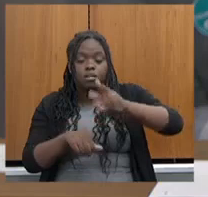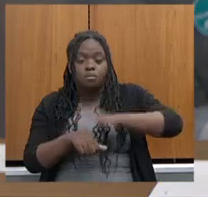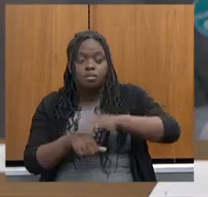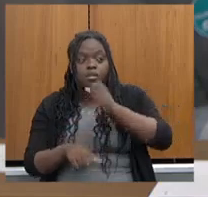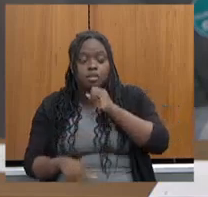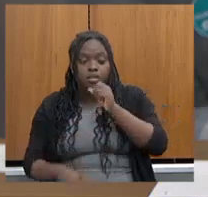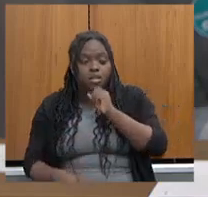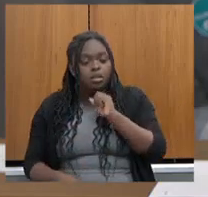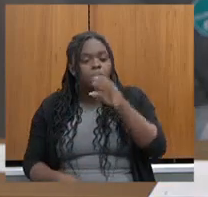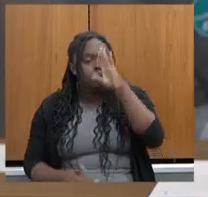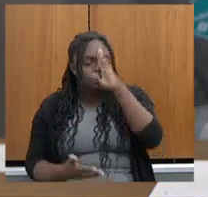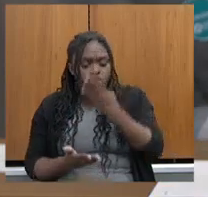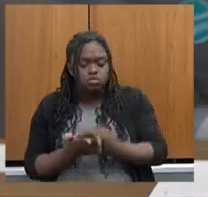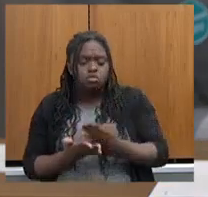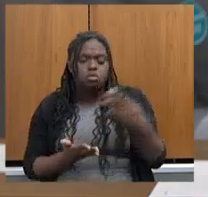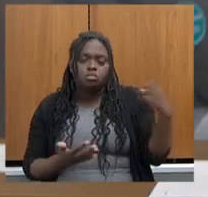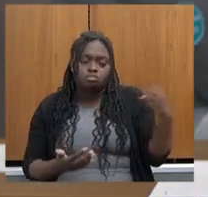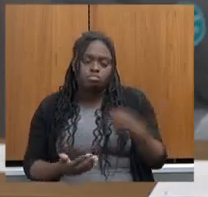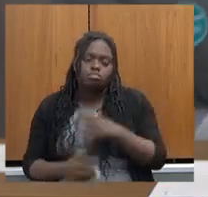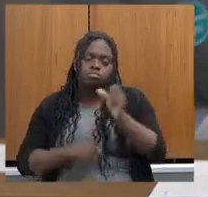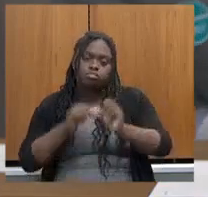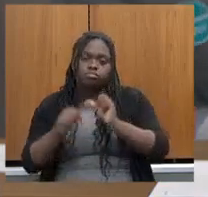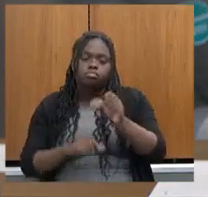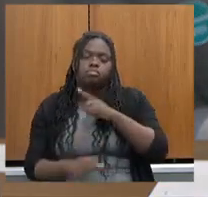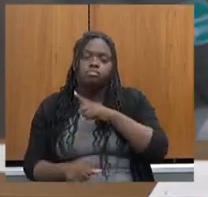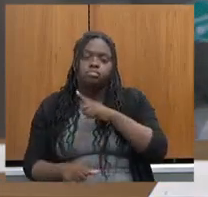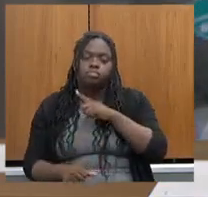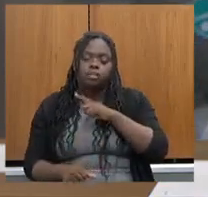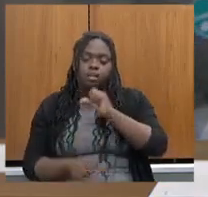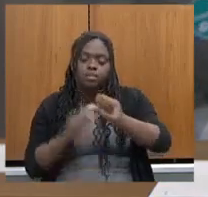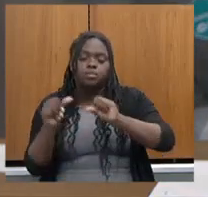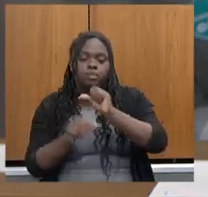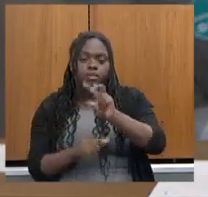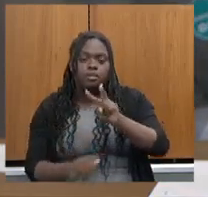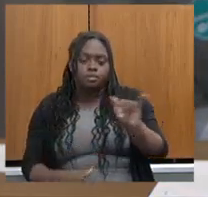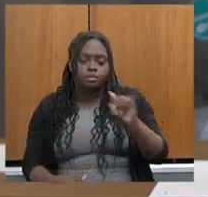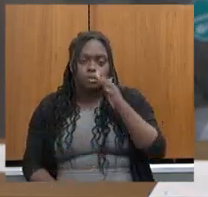acredito que vai estar nós vamos ter essa modificação